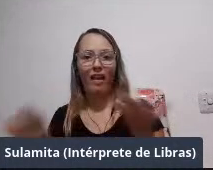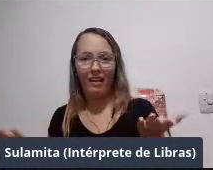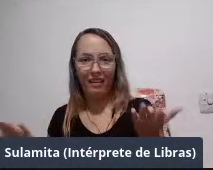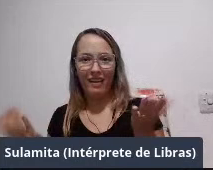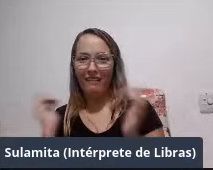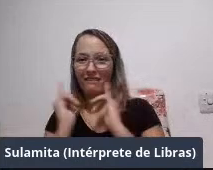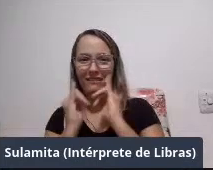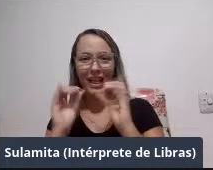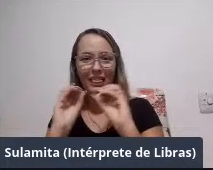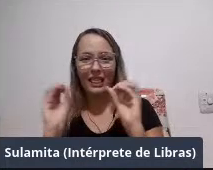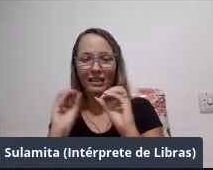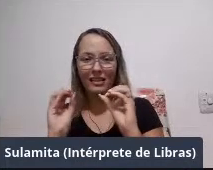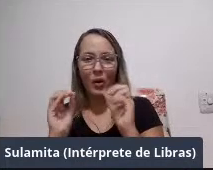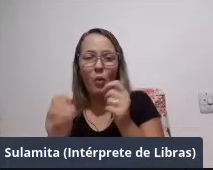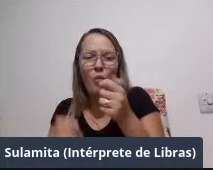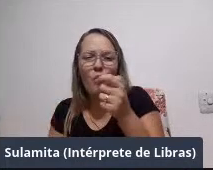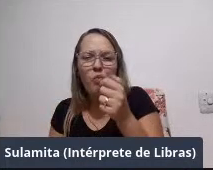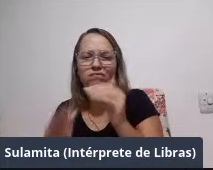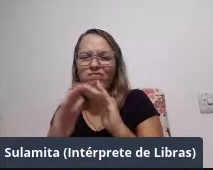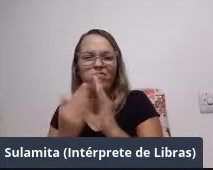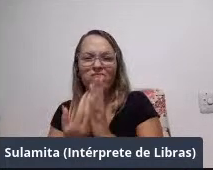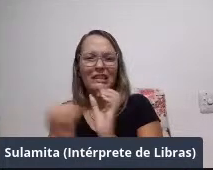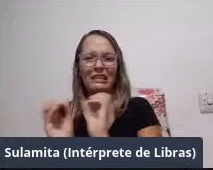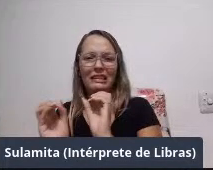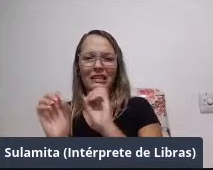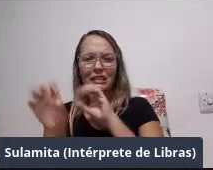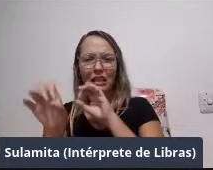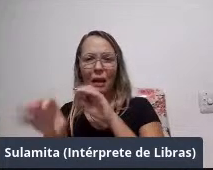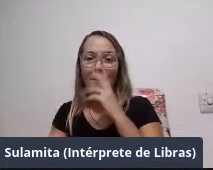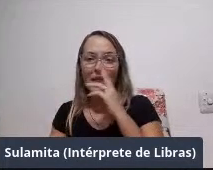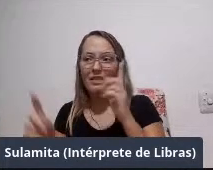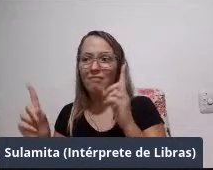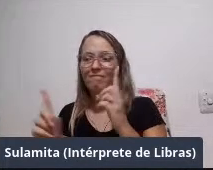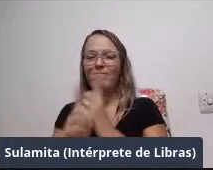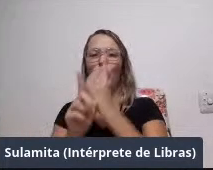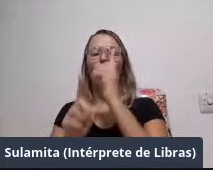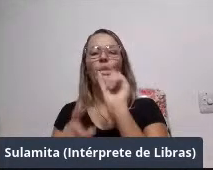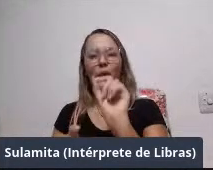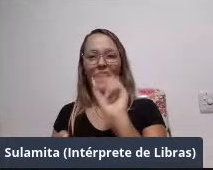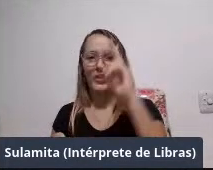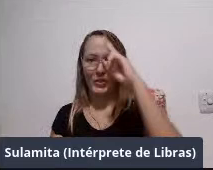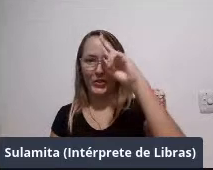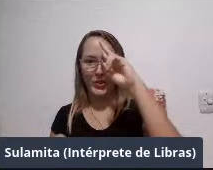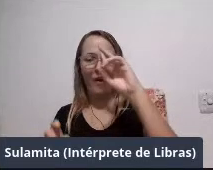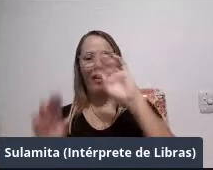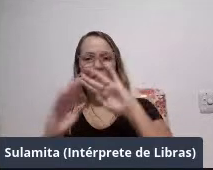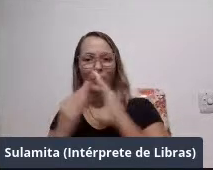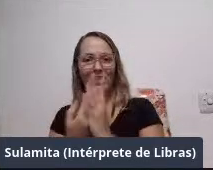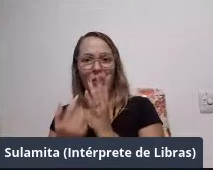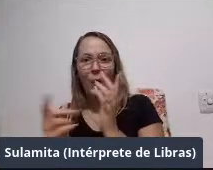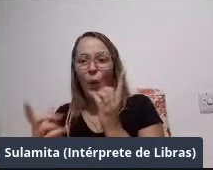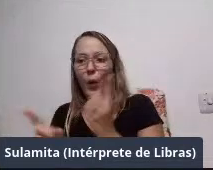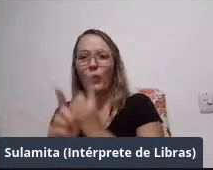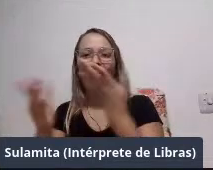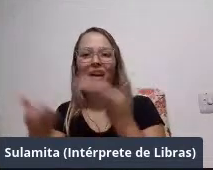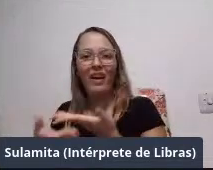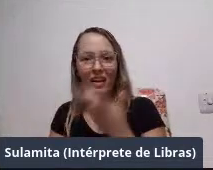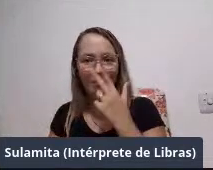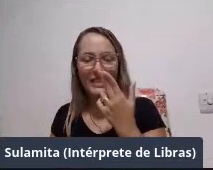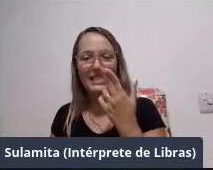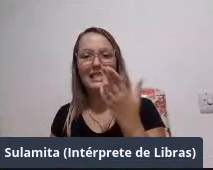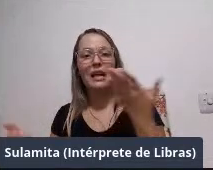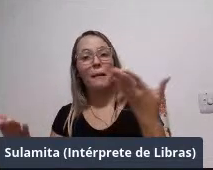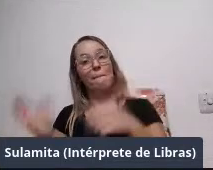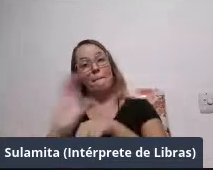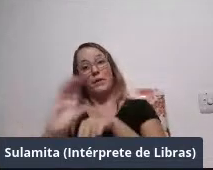de educação, né? A história descobriu a educação faz pouco tempo, de maneira geral, salvo raras exceções. Então, nos meus cursos de história lá